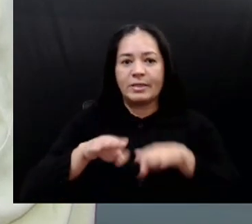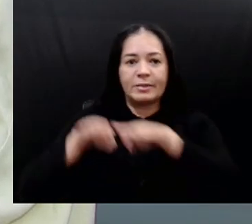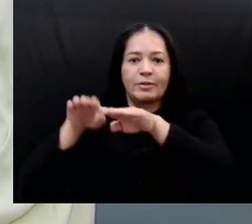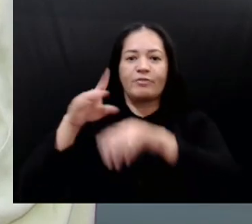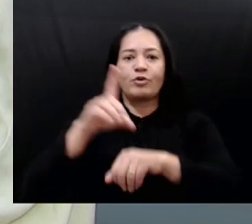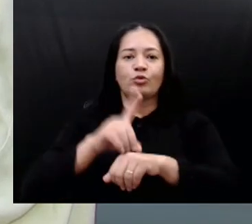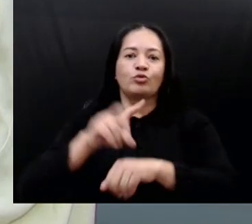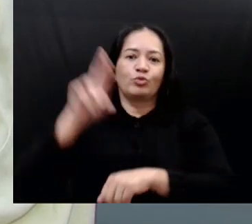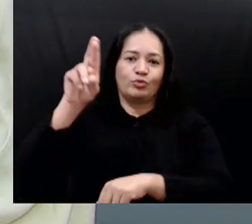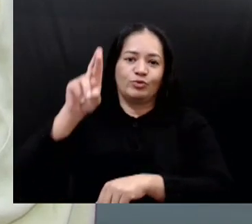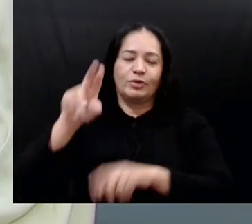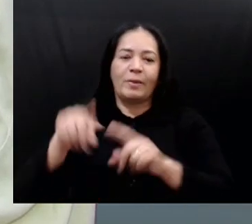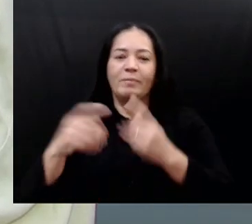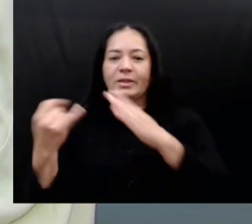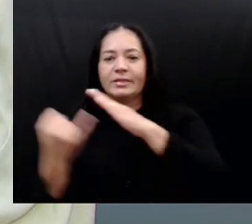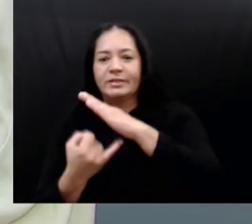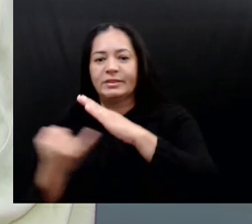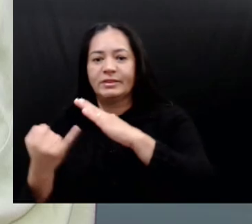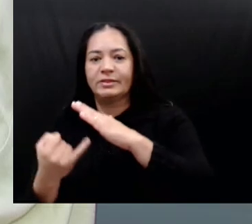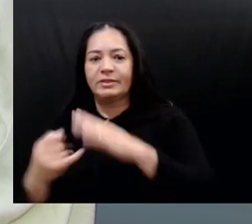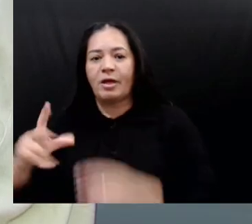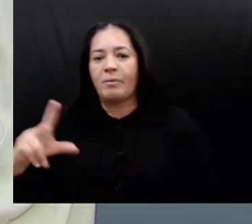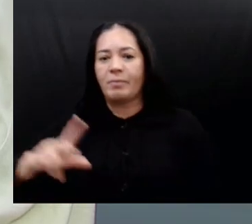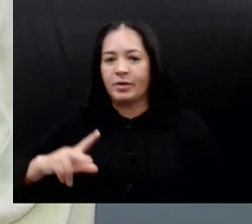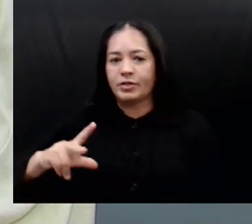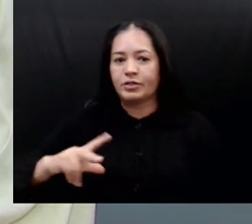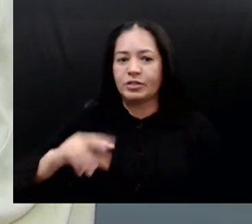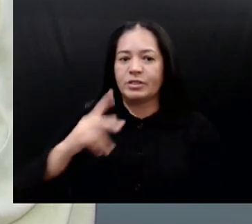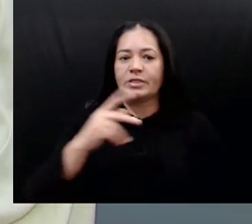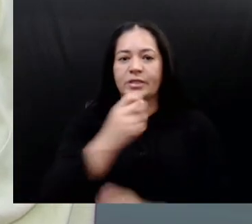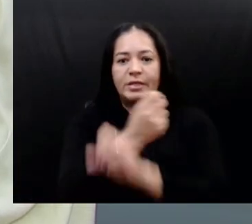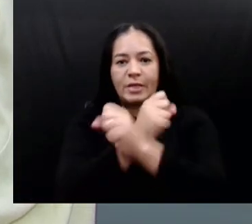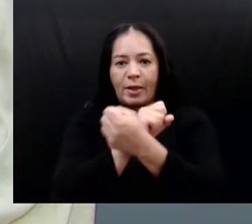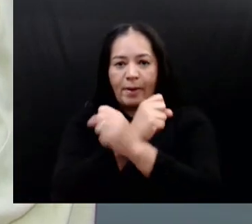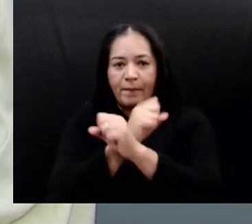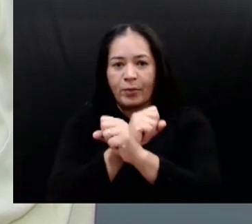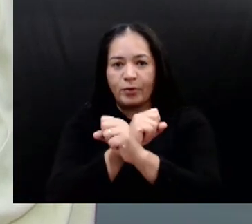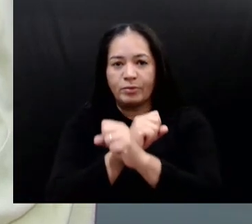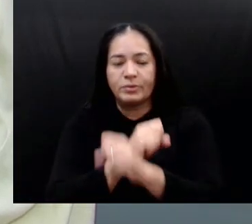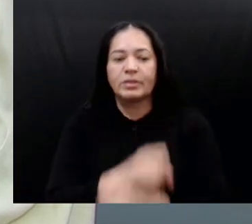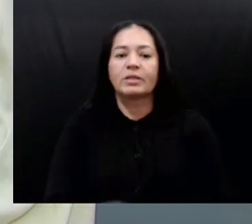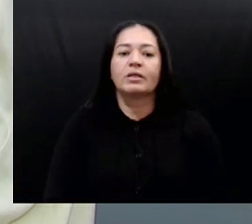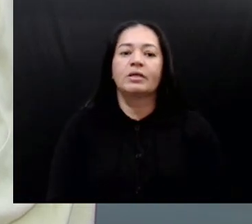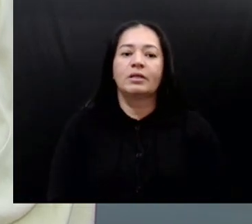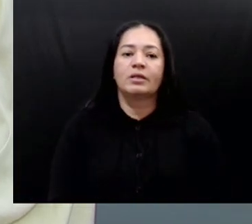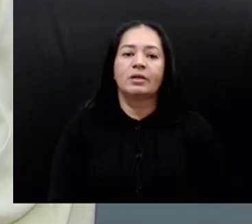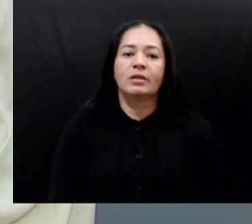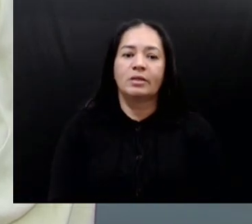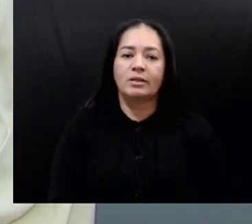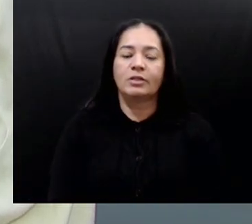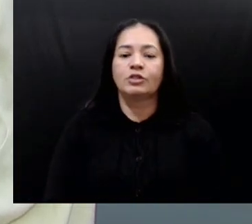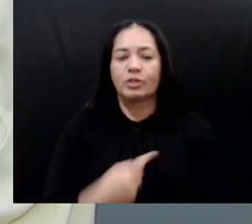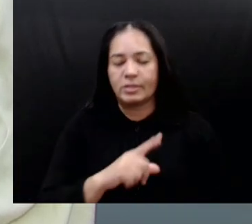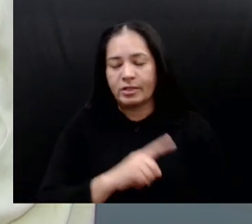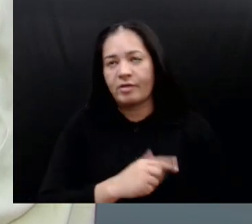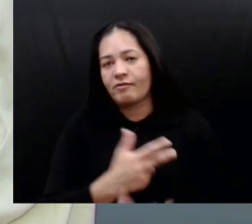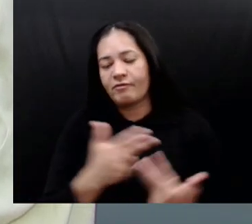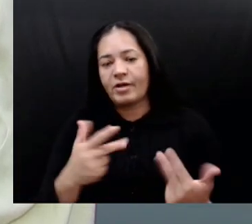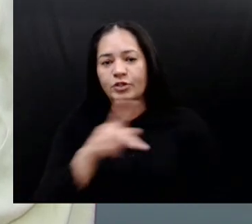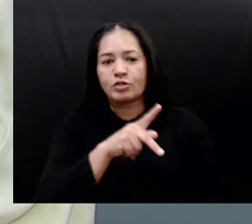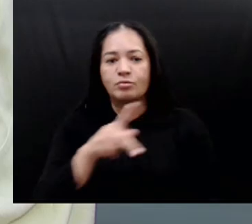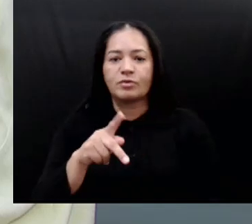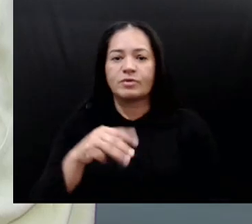instituições privadas, e a PUC, né, que é uma privada sem fins lucrativos, nós temos vários docentes que são mestres,